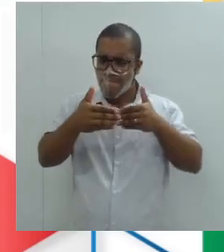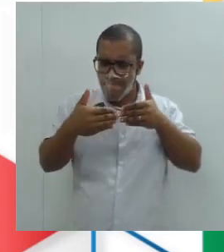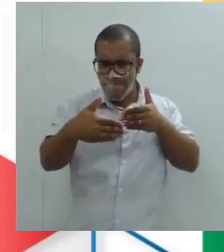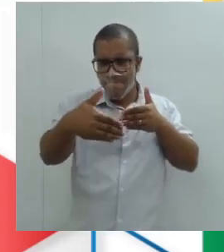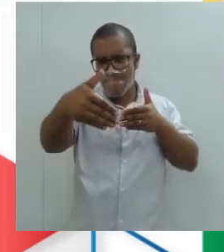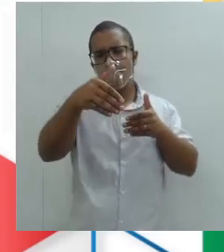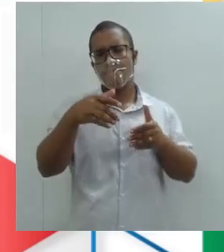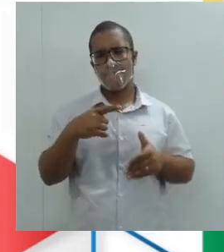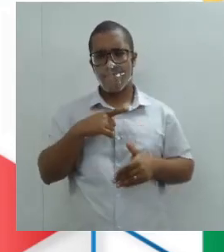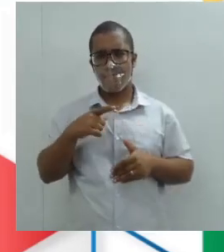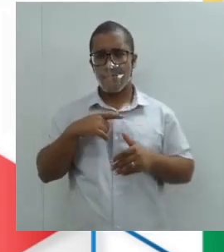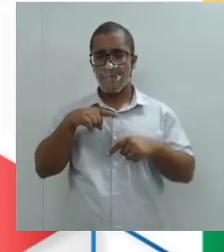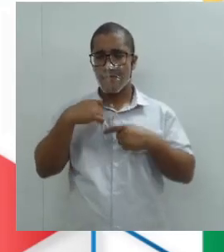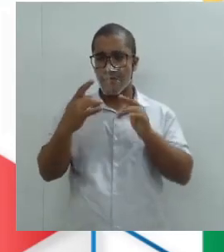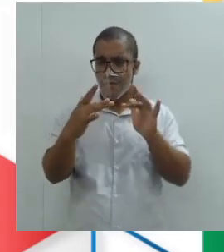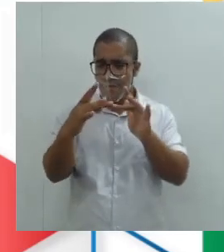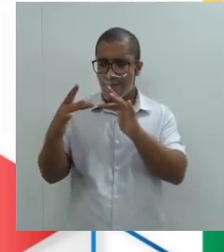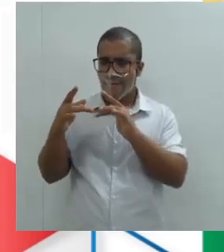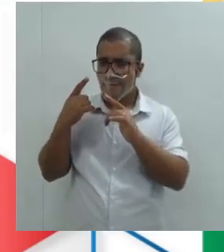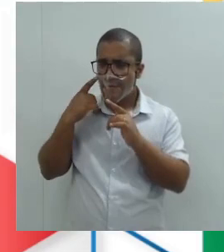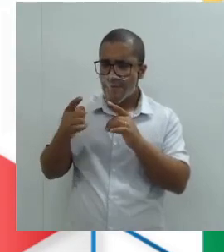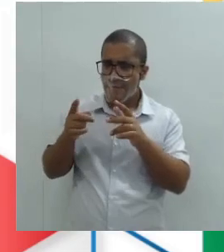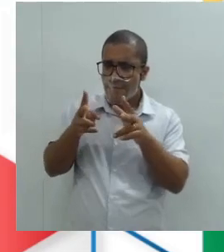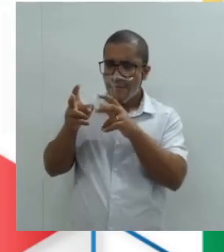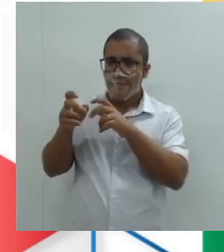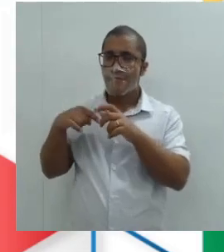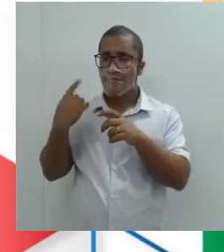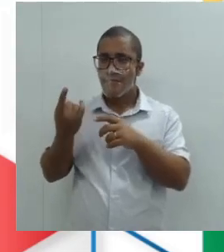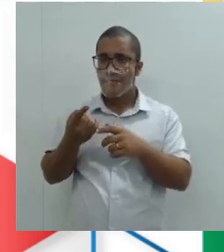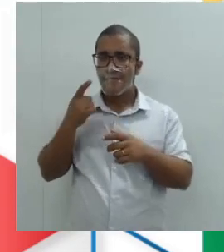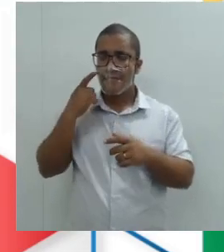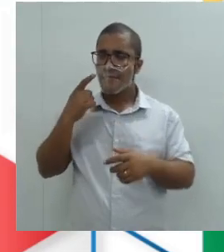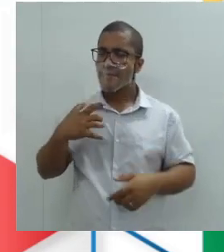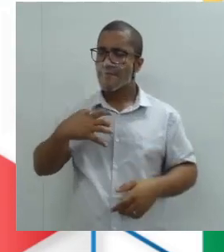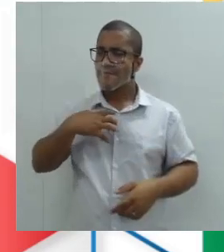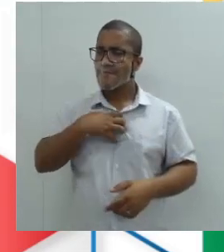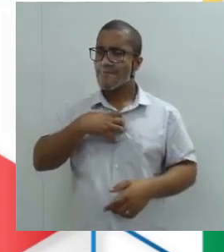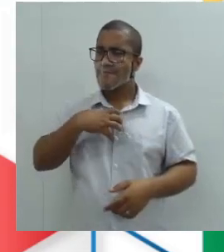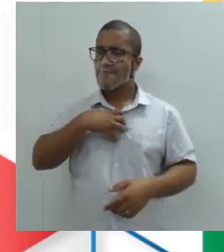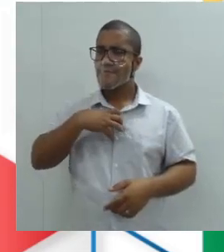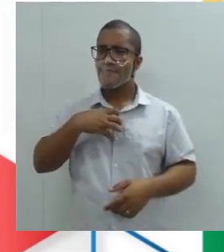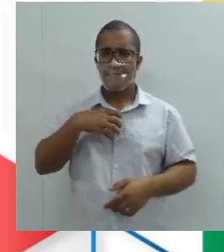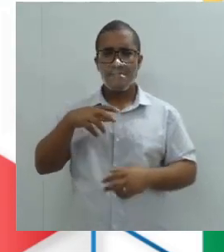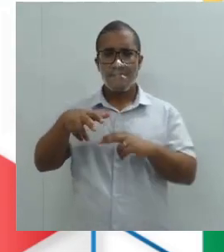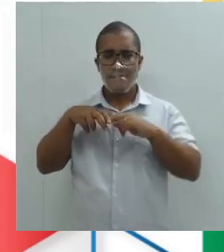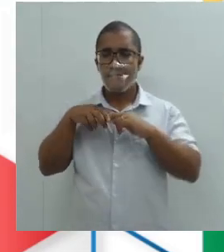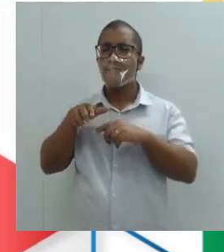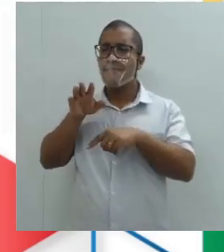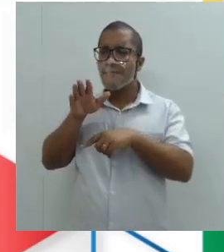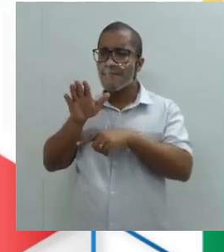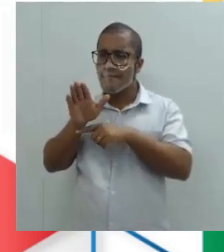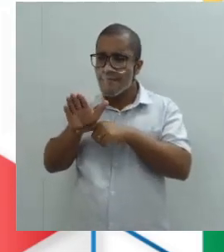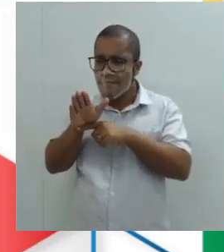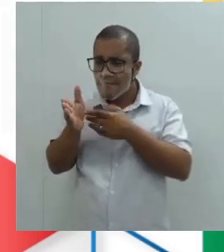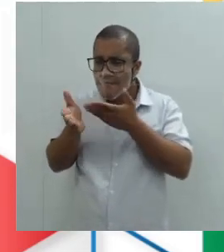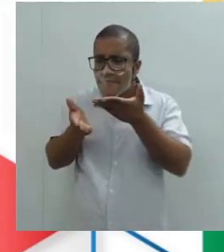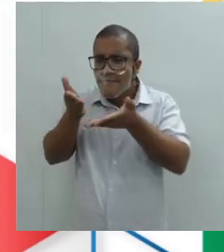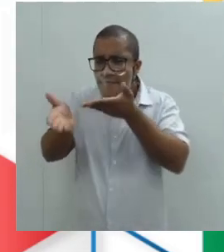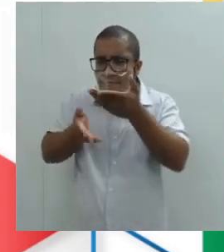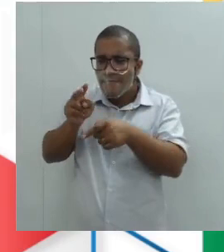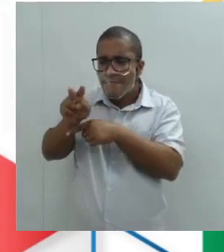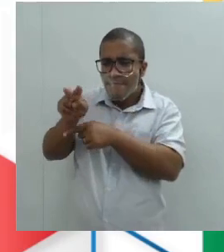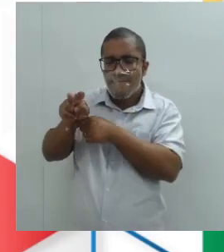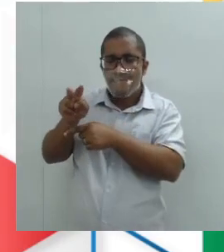com aqueles bens culturais, nós desenvolvemos certo apreço pela preservação devido ao fato, né, com